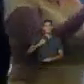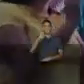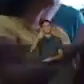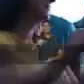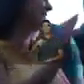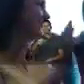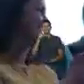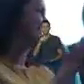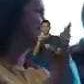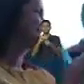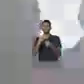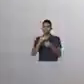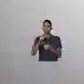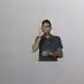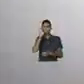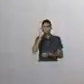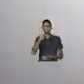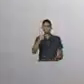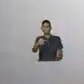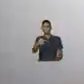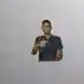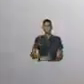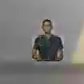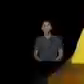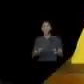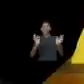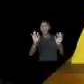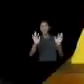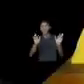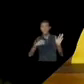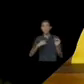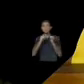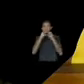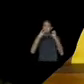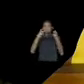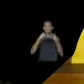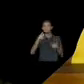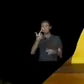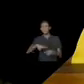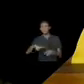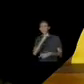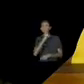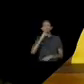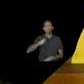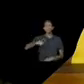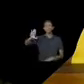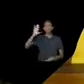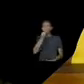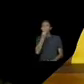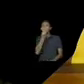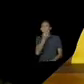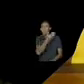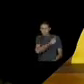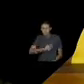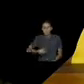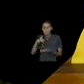Denário 17. Esse resolve. É 17! Oi, pessoal. Eu vim falar que Antônio Denário é o candidato mais